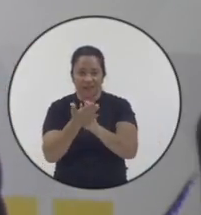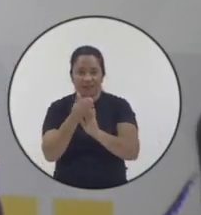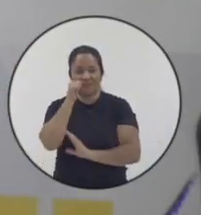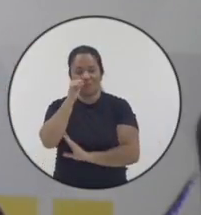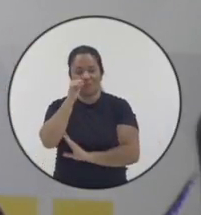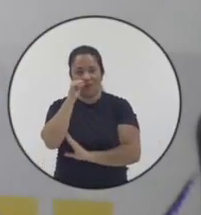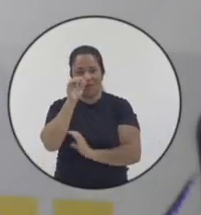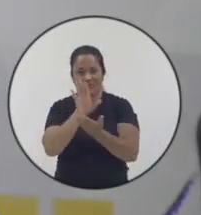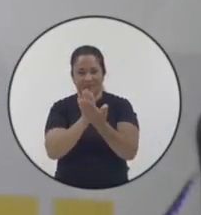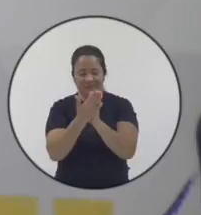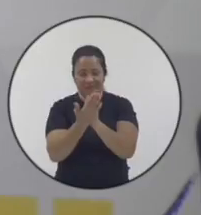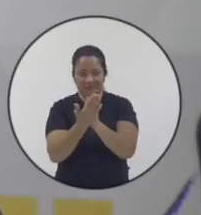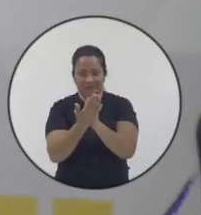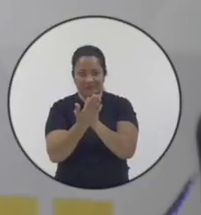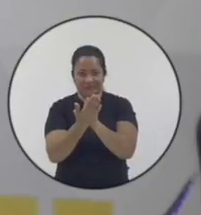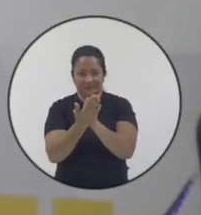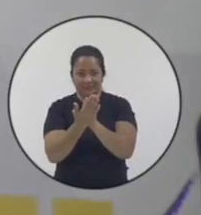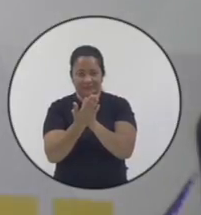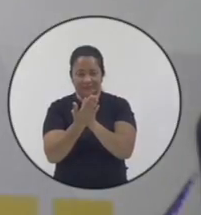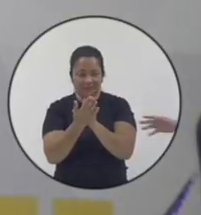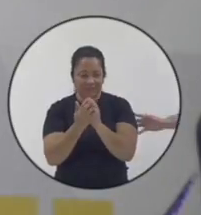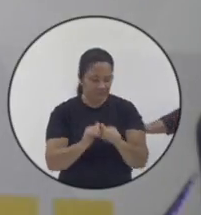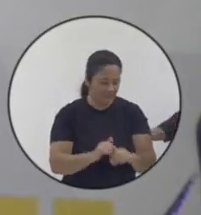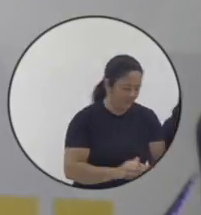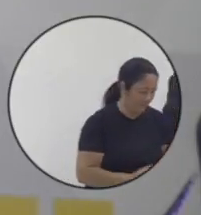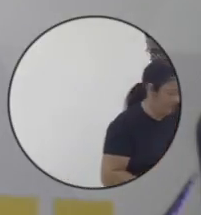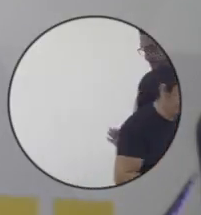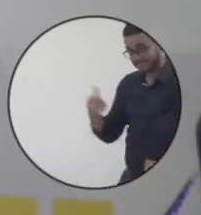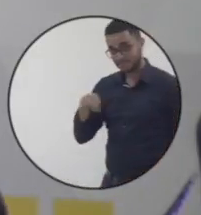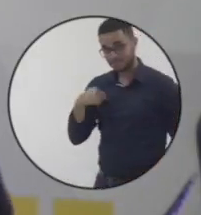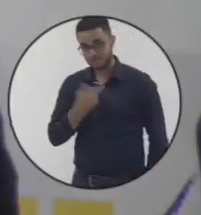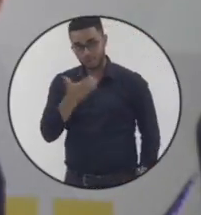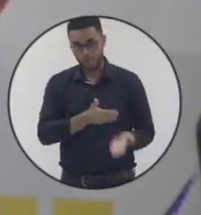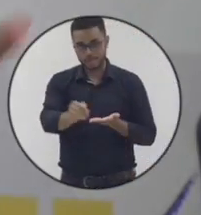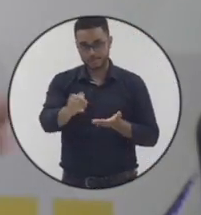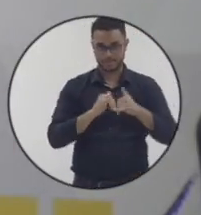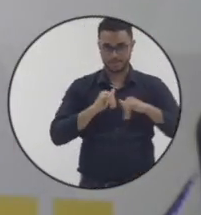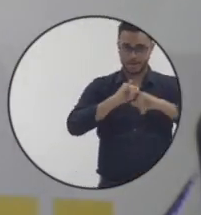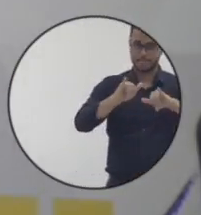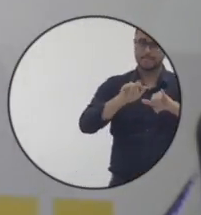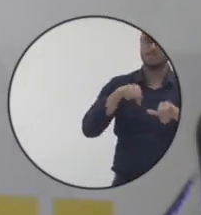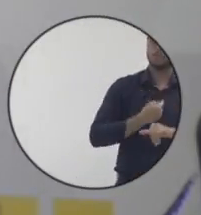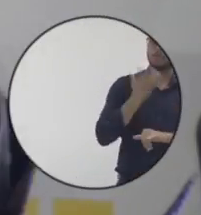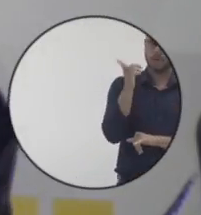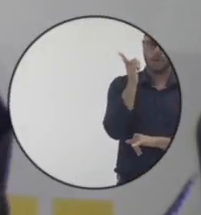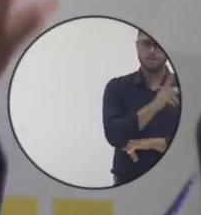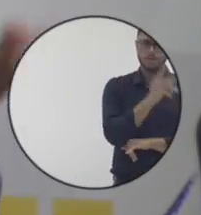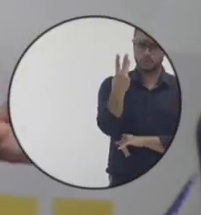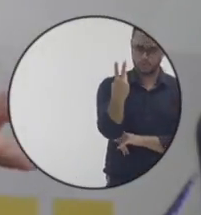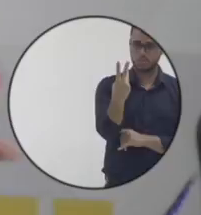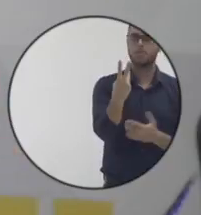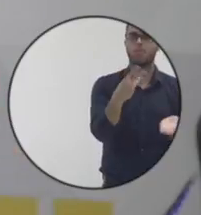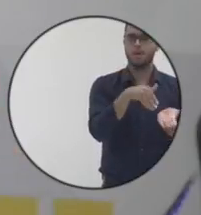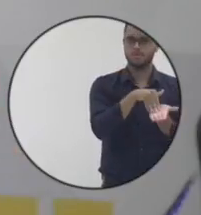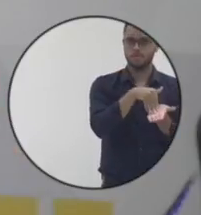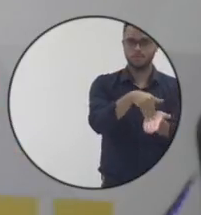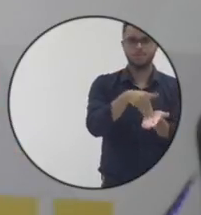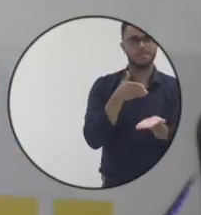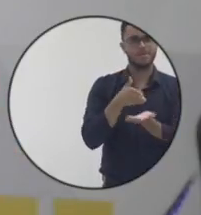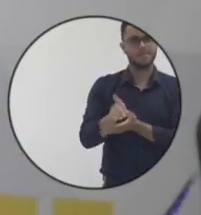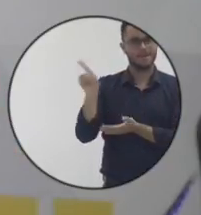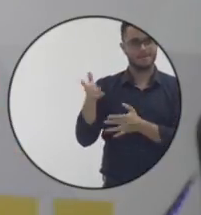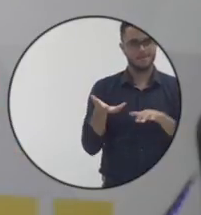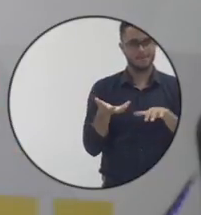trans. E a gente fez esse lançamento dessa campanha. A gente já conseguiu duas moções serem aprovadas no